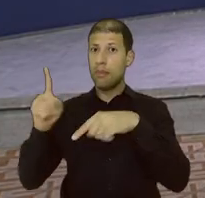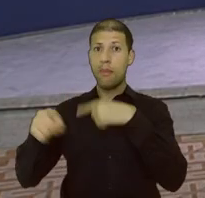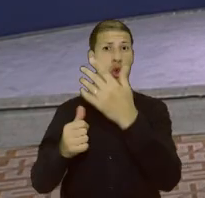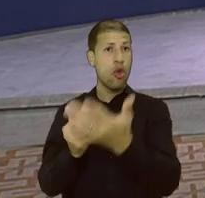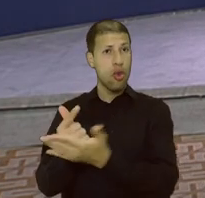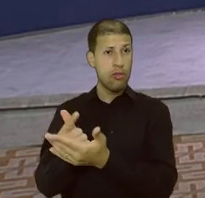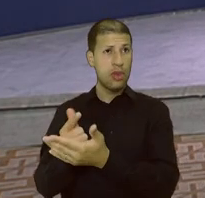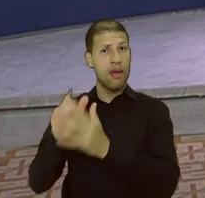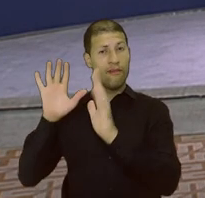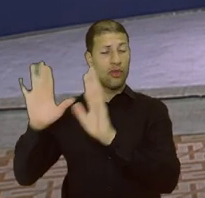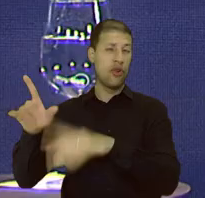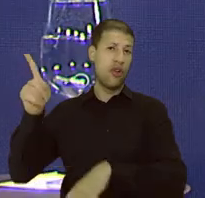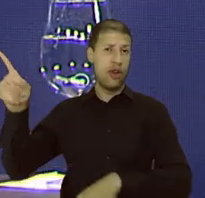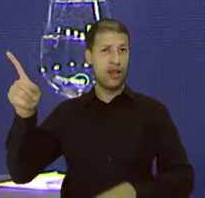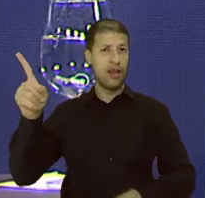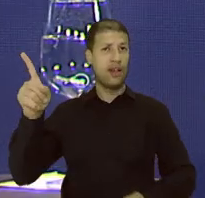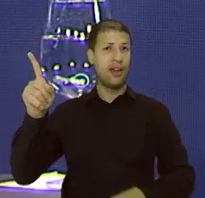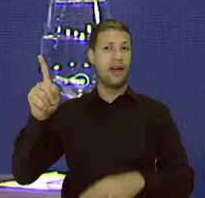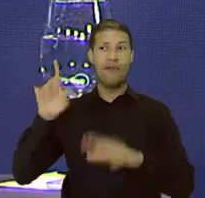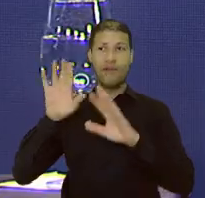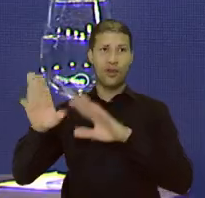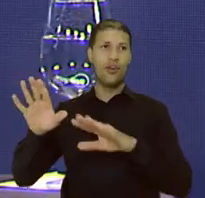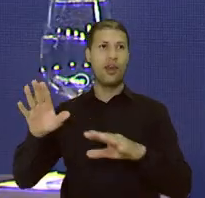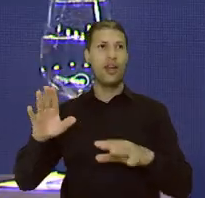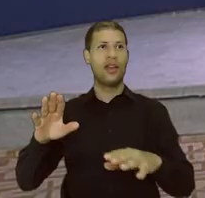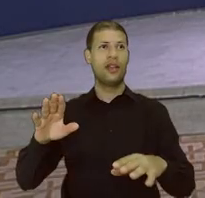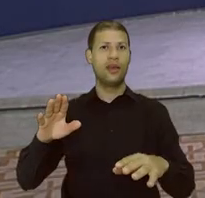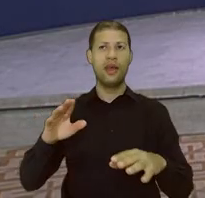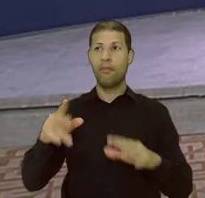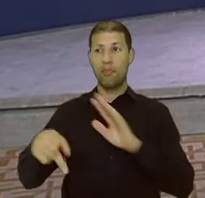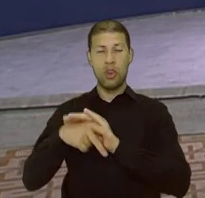ficou fechou a plataforma deles